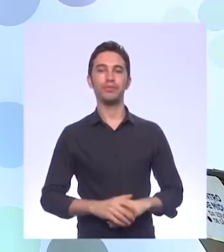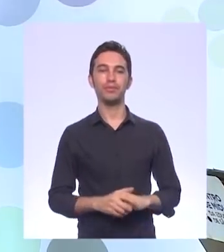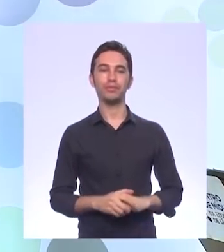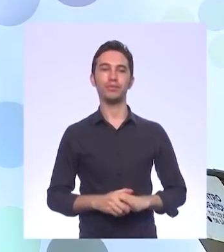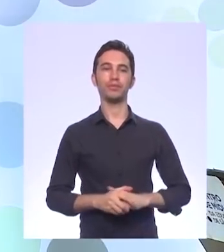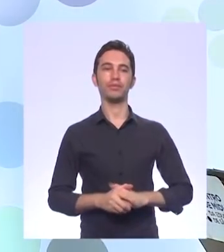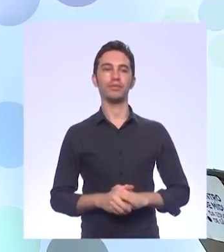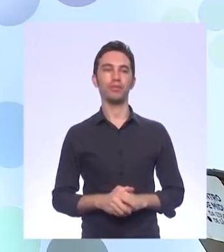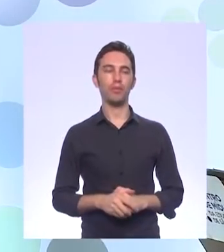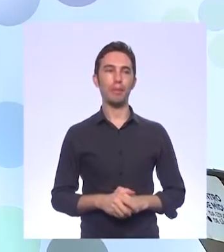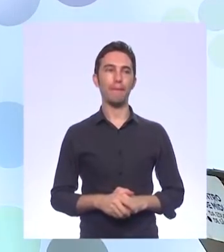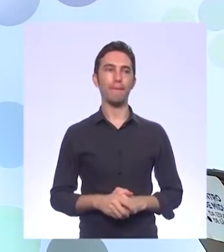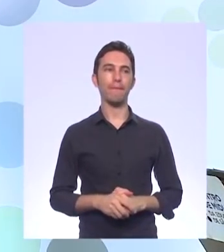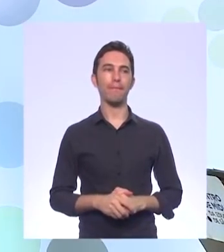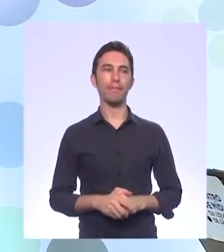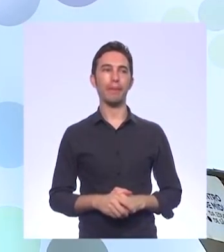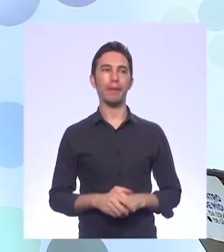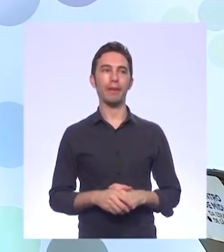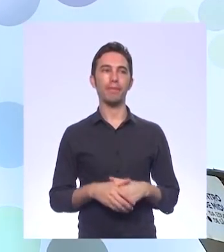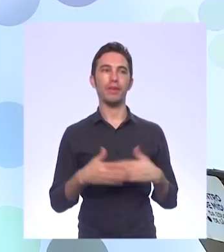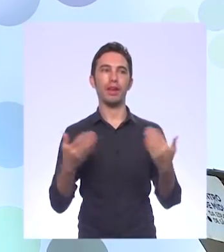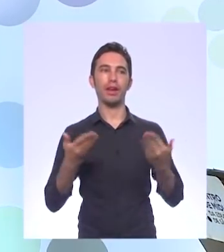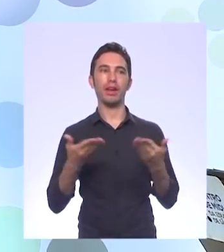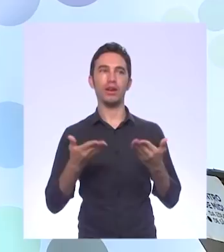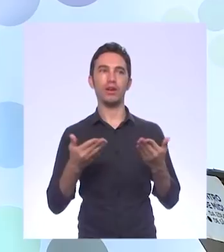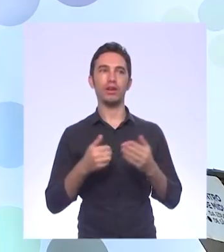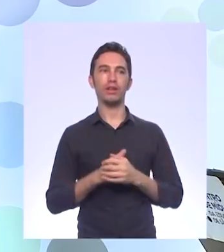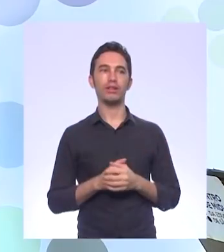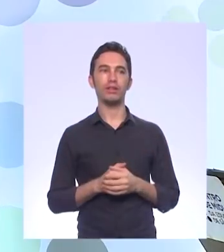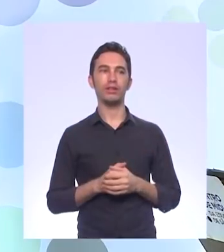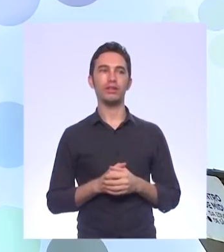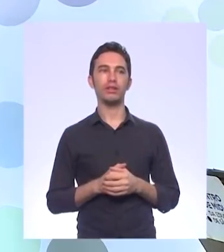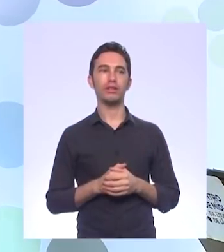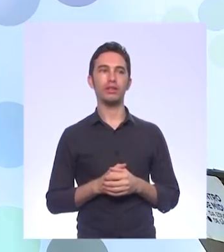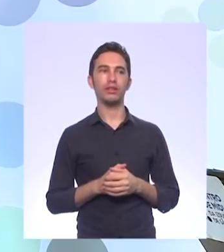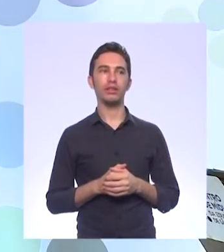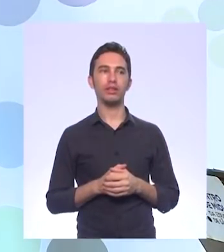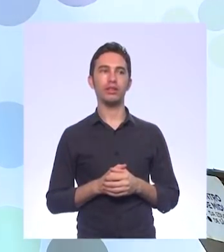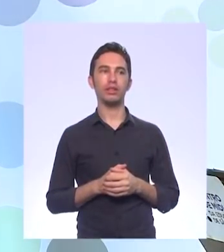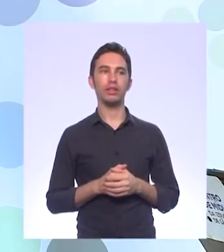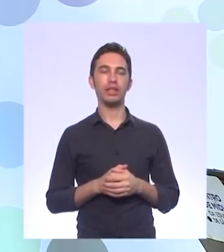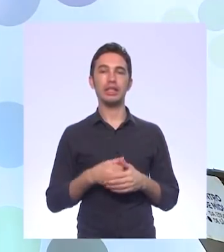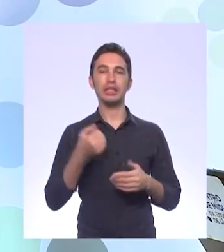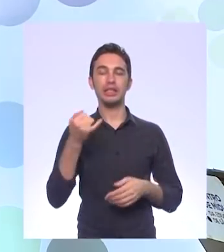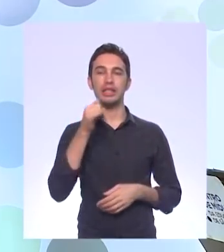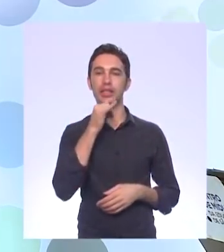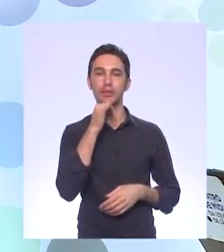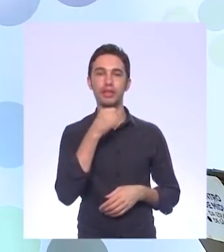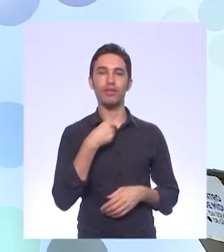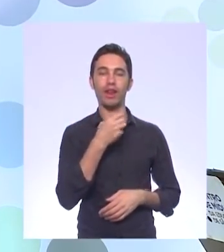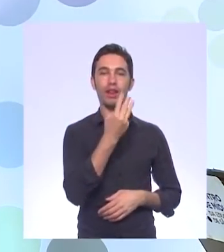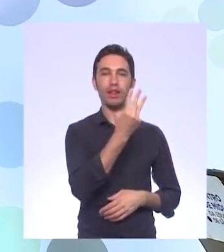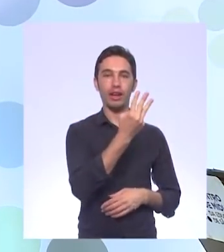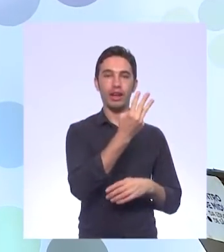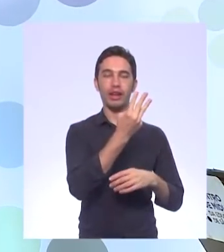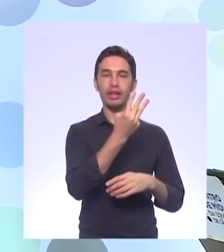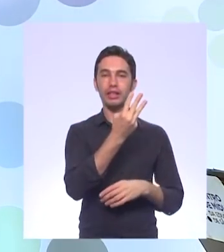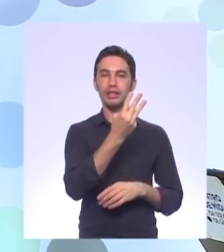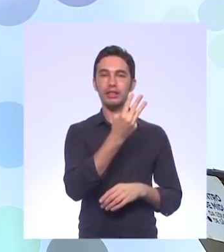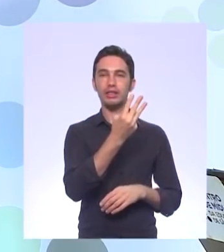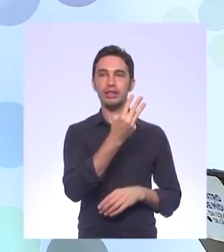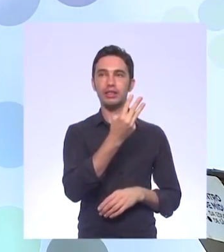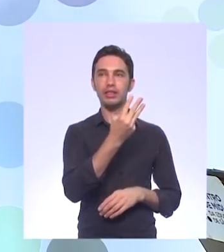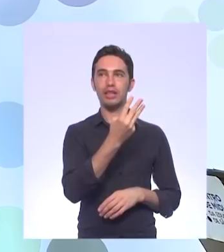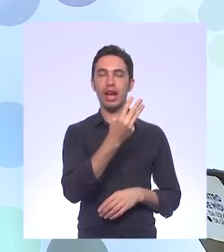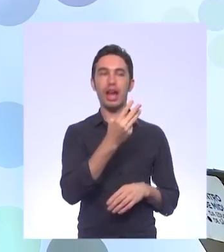oito décimos Tá eu vou saber com por isso aqui ó queridos alunos quando a gente fala três inteiros é a mesma coisa de